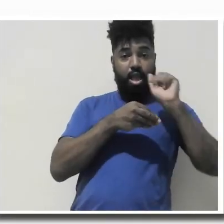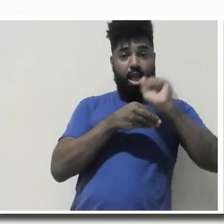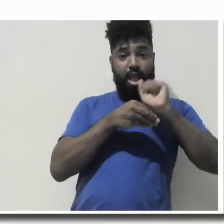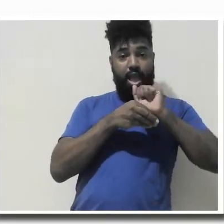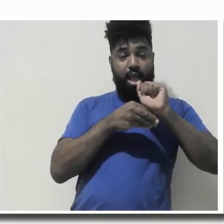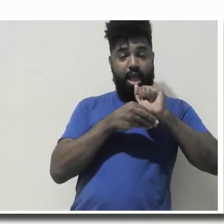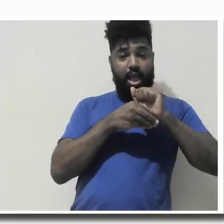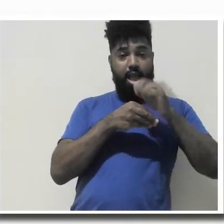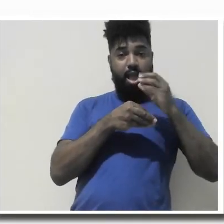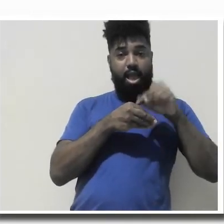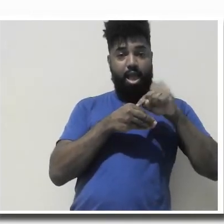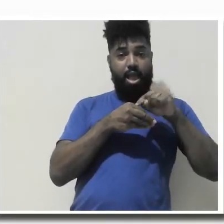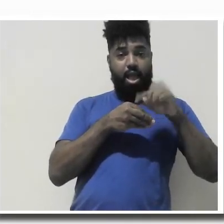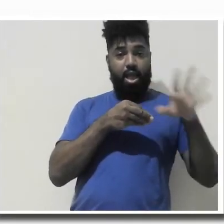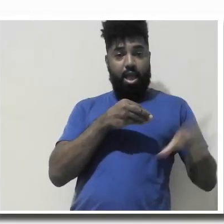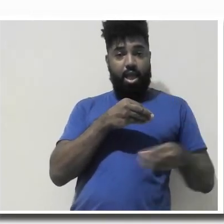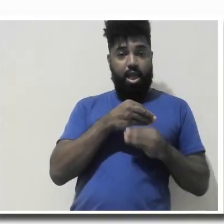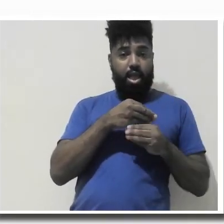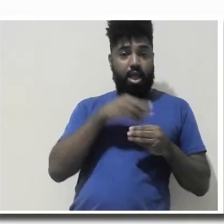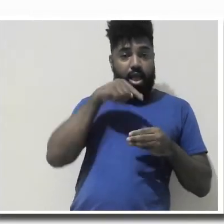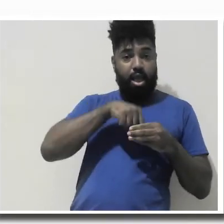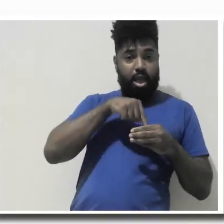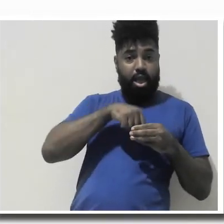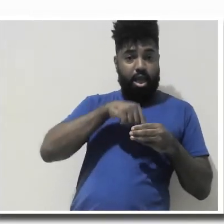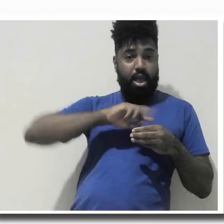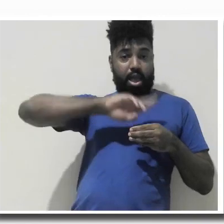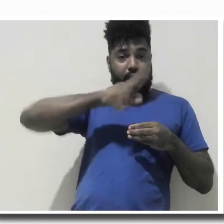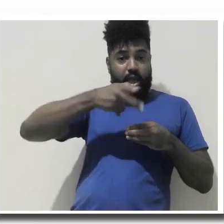se transforma em A novamente.